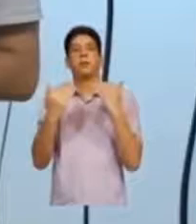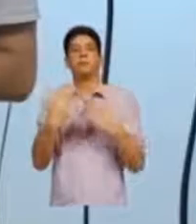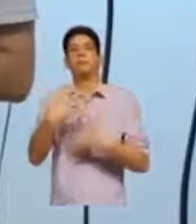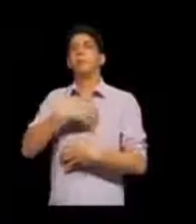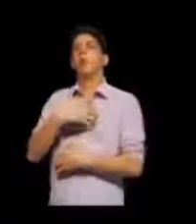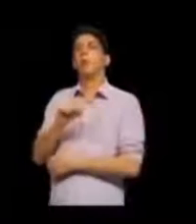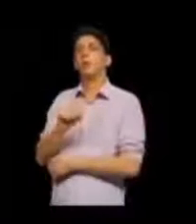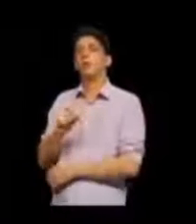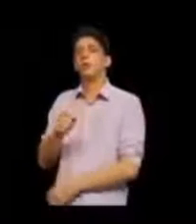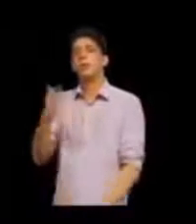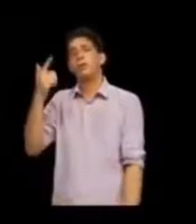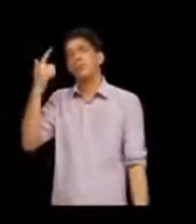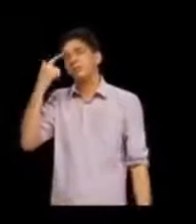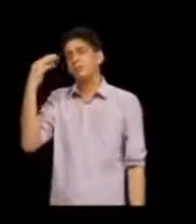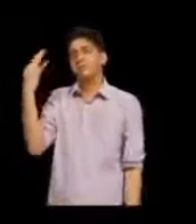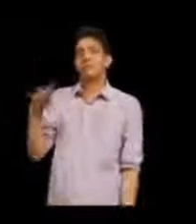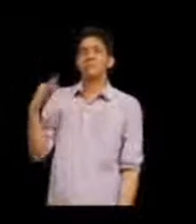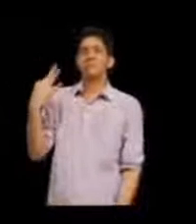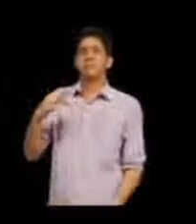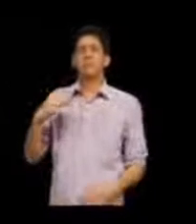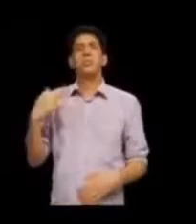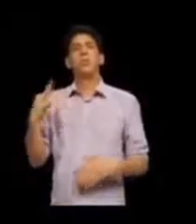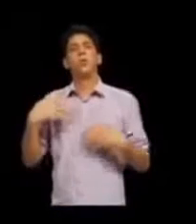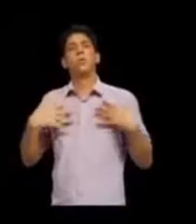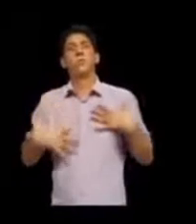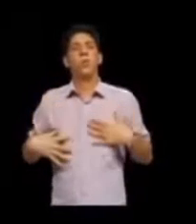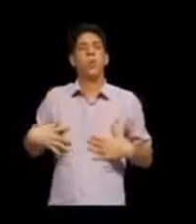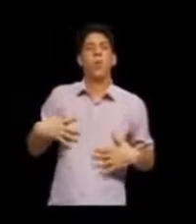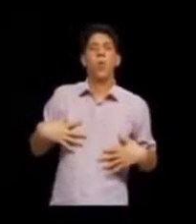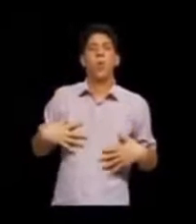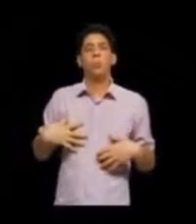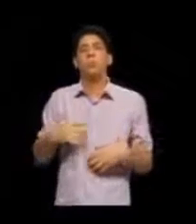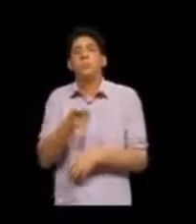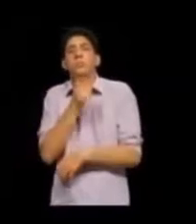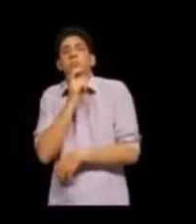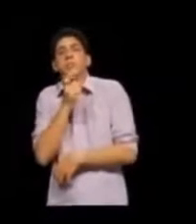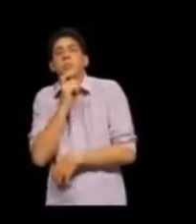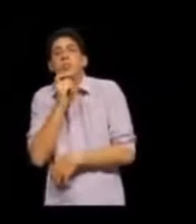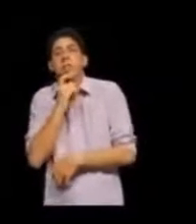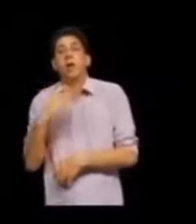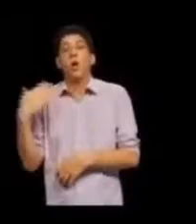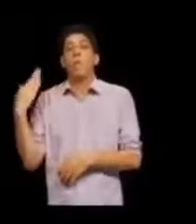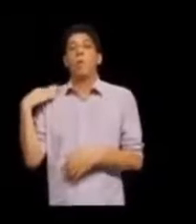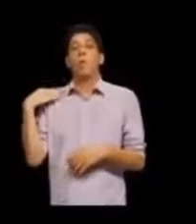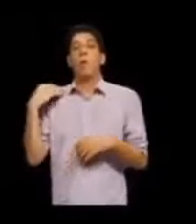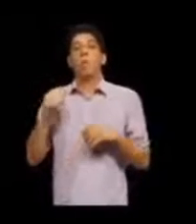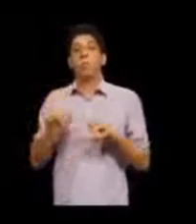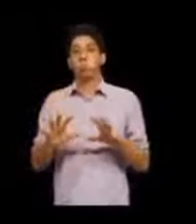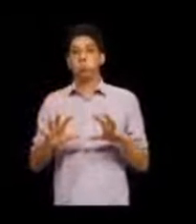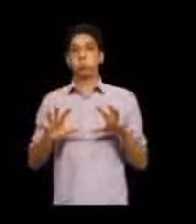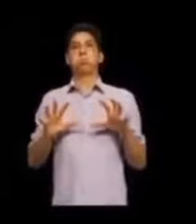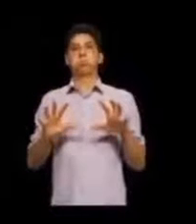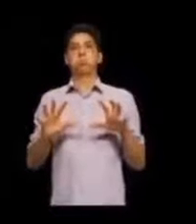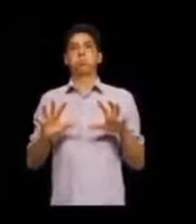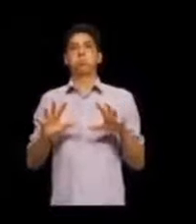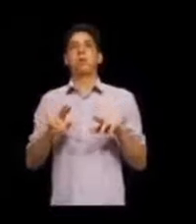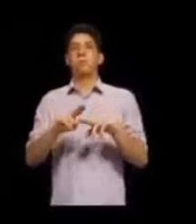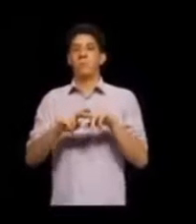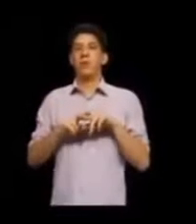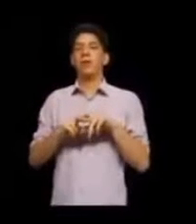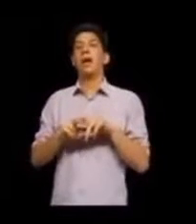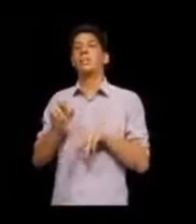dores de cabeça, dores do corpo, calafrios, inchaço dos pulmões, é uma doença respiratória causada pelo vírus